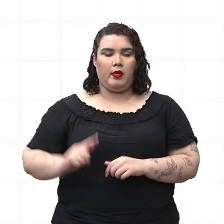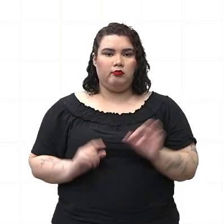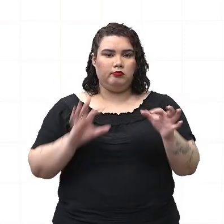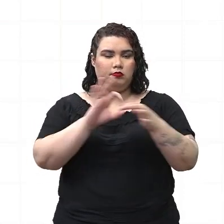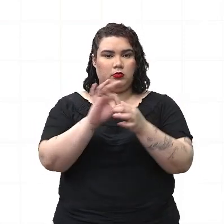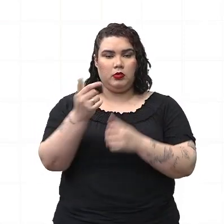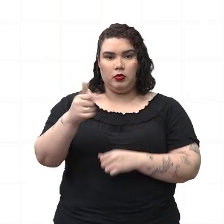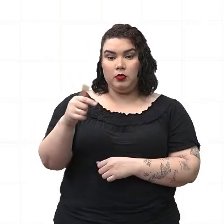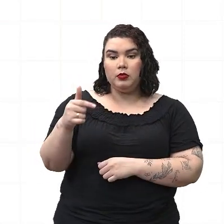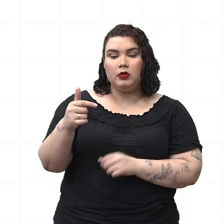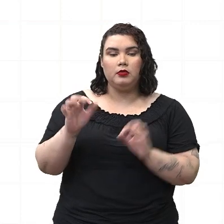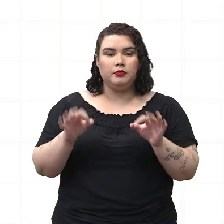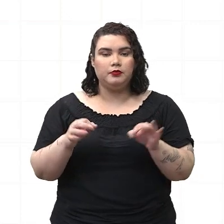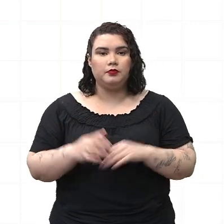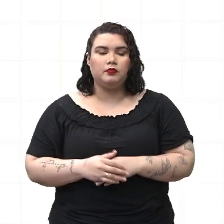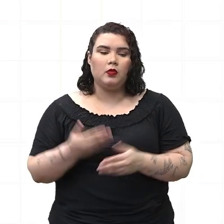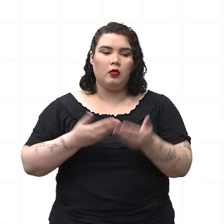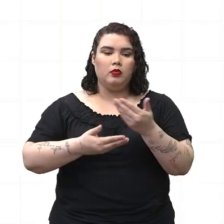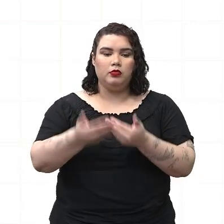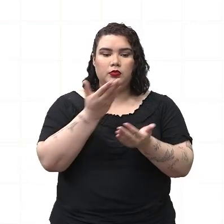continuar verificando aí, né?